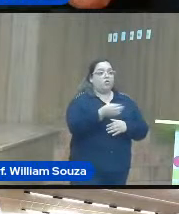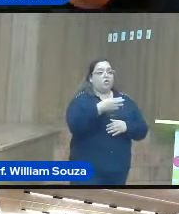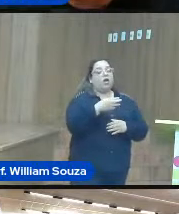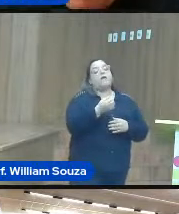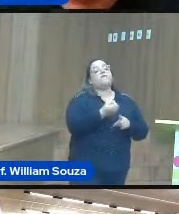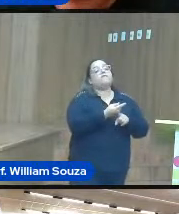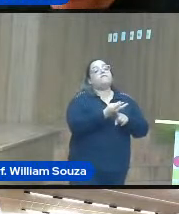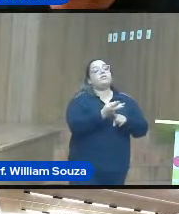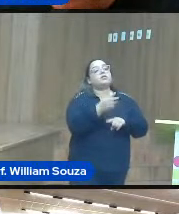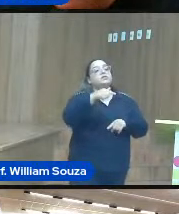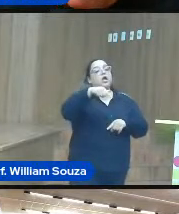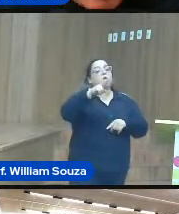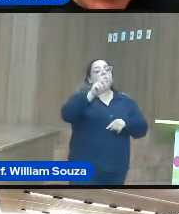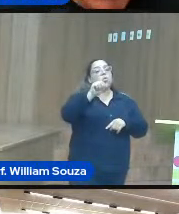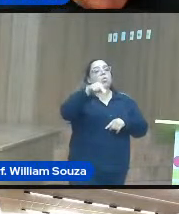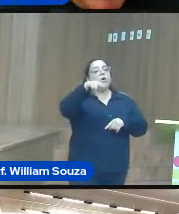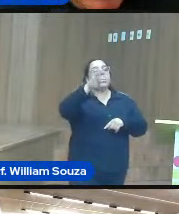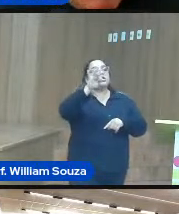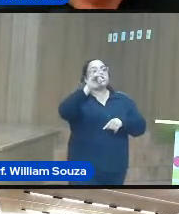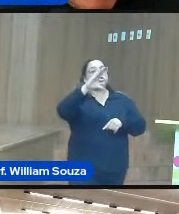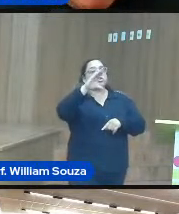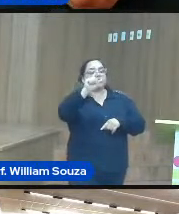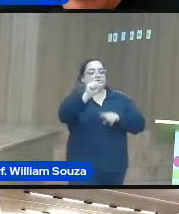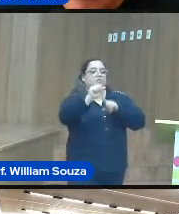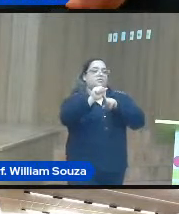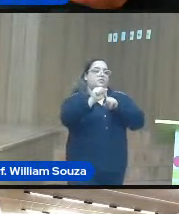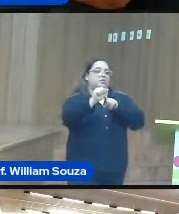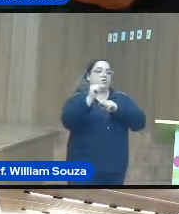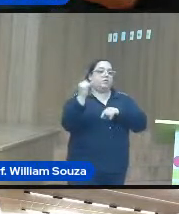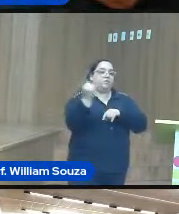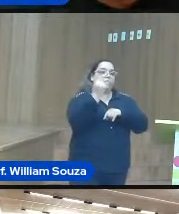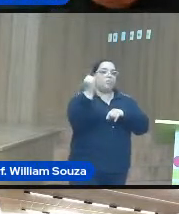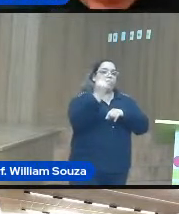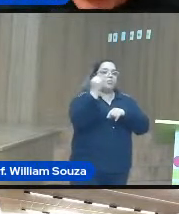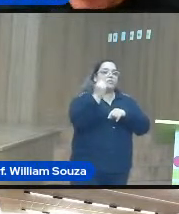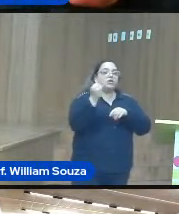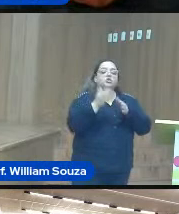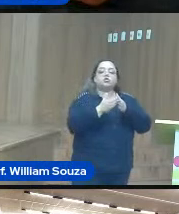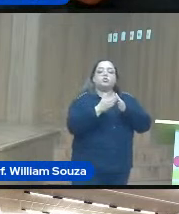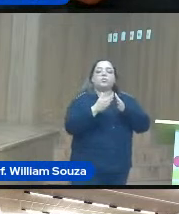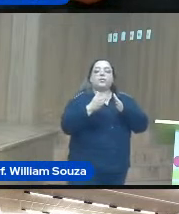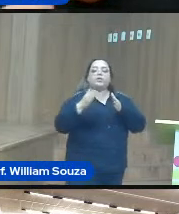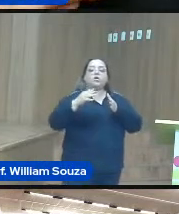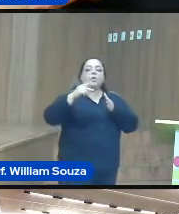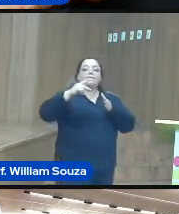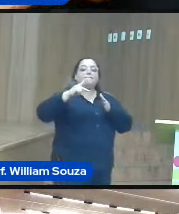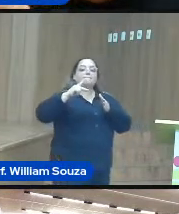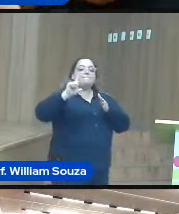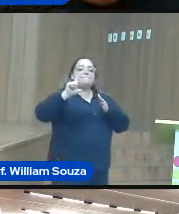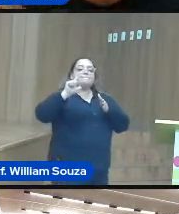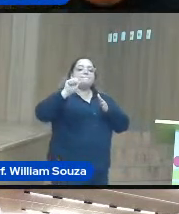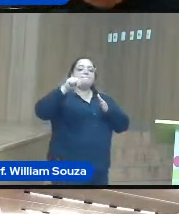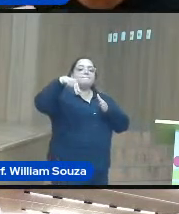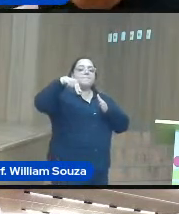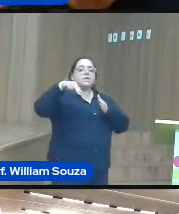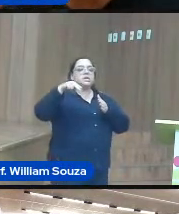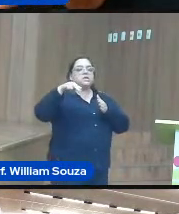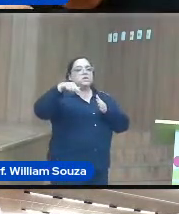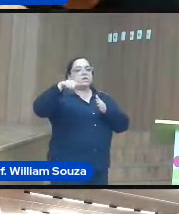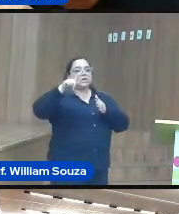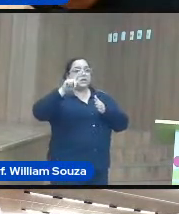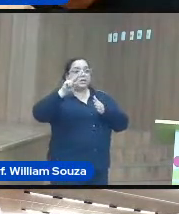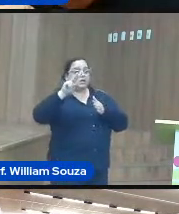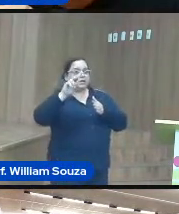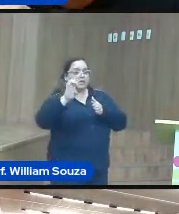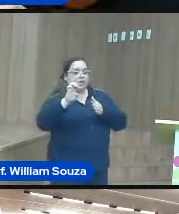né, muito importante do período chamado Max Planck. O Planck ele ganhou o Nobel